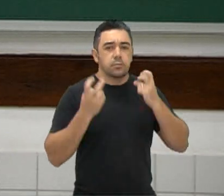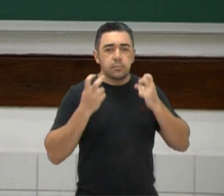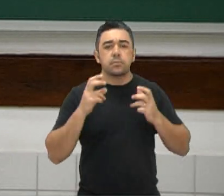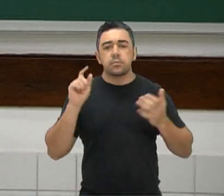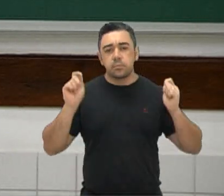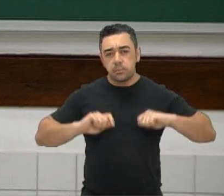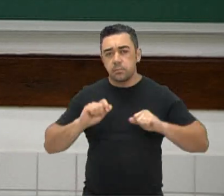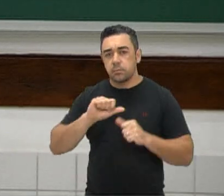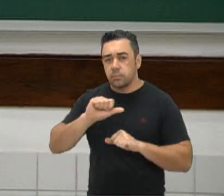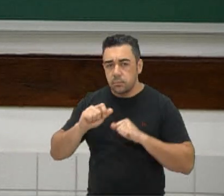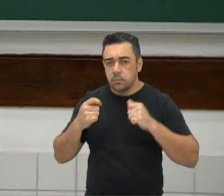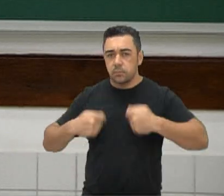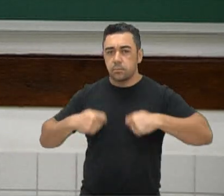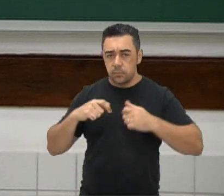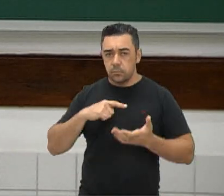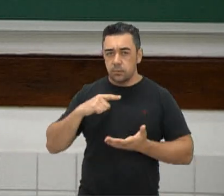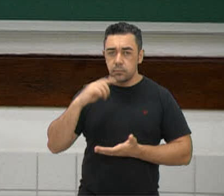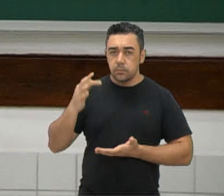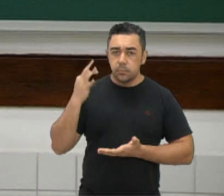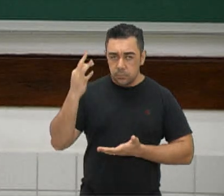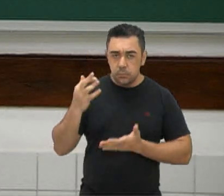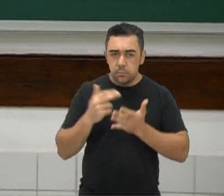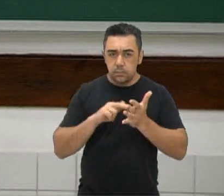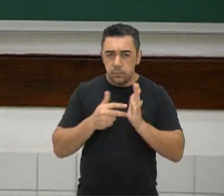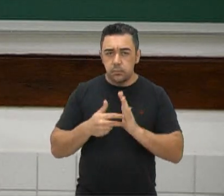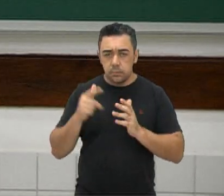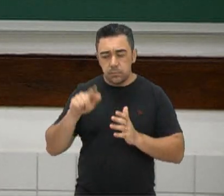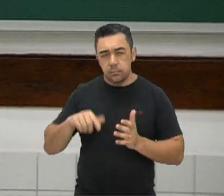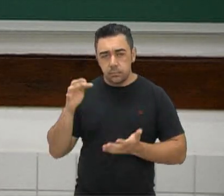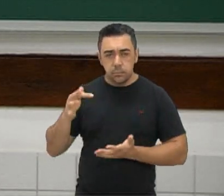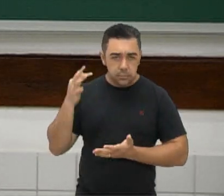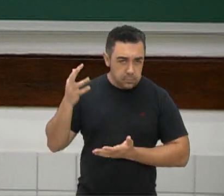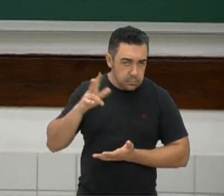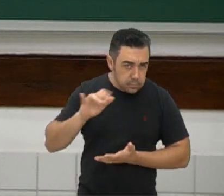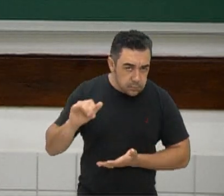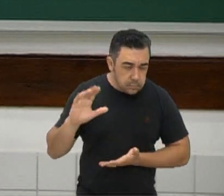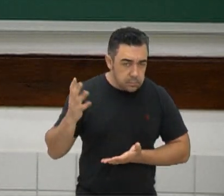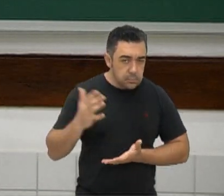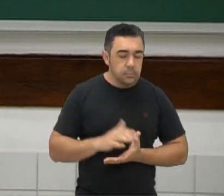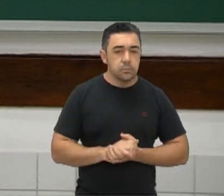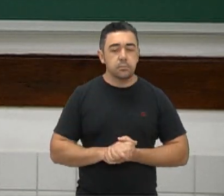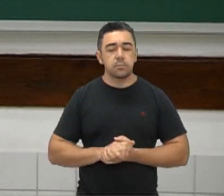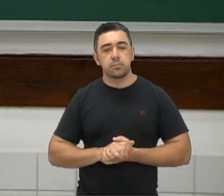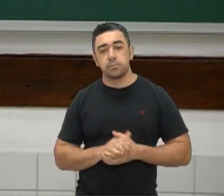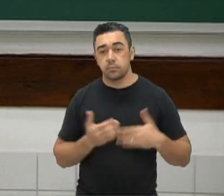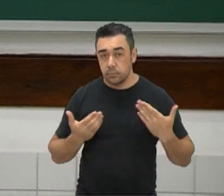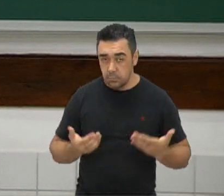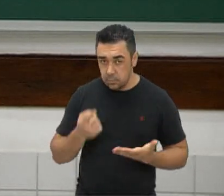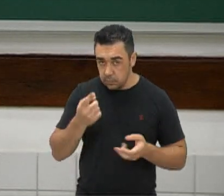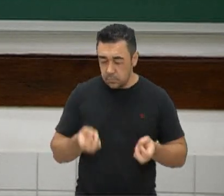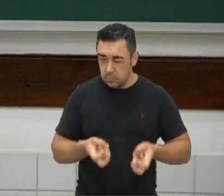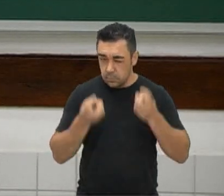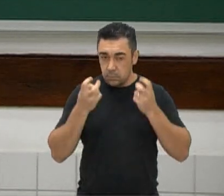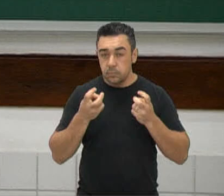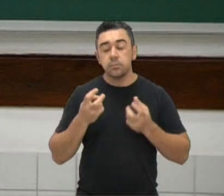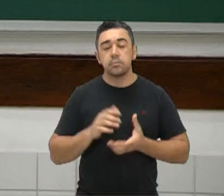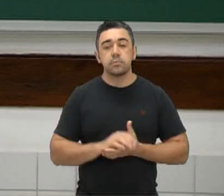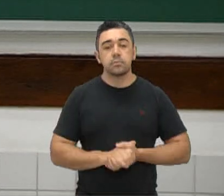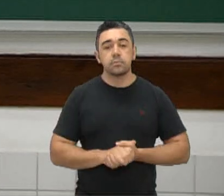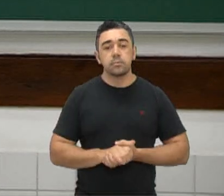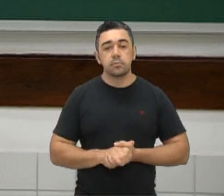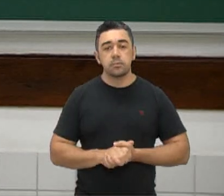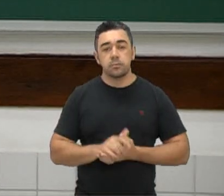que eles estão falando algo que vai acontecer ainda, tá? Então preste muita atenção